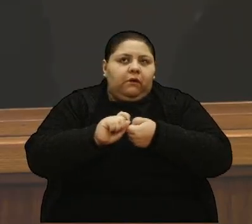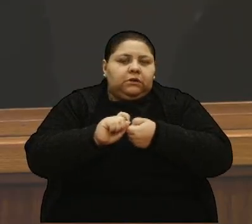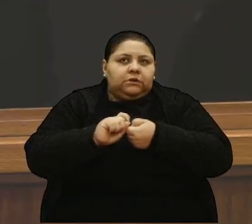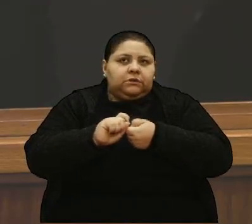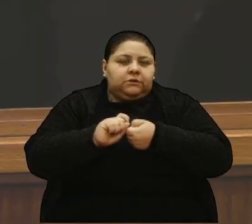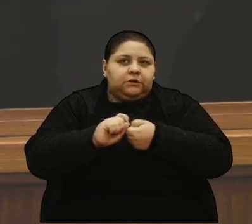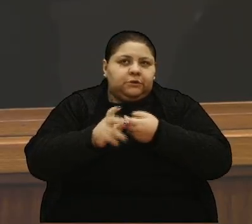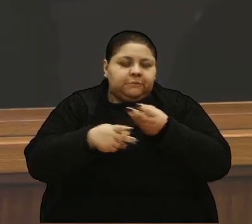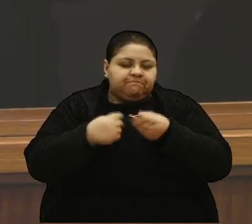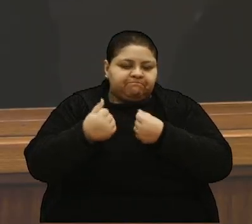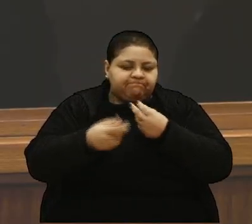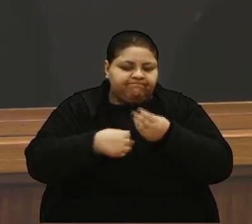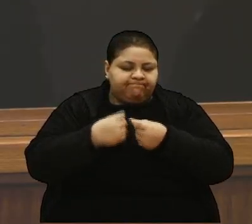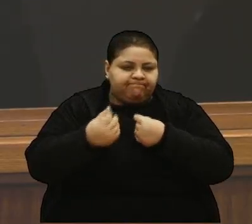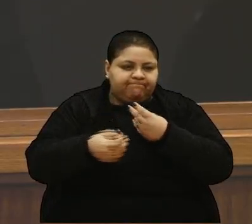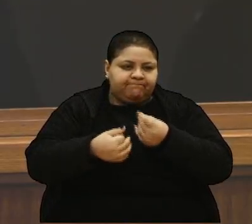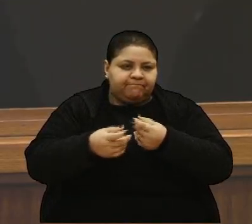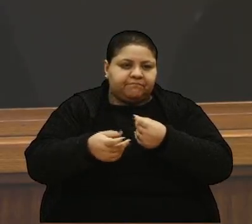ele